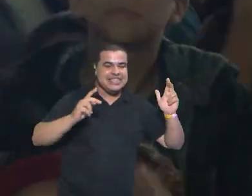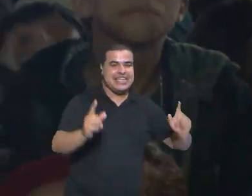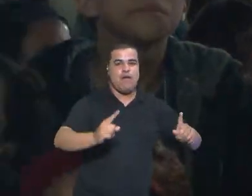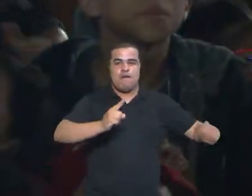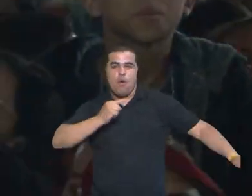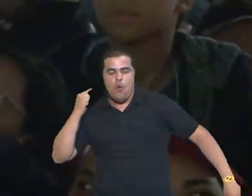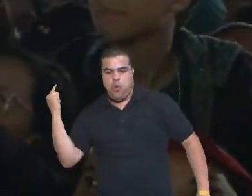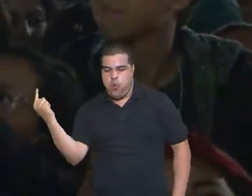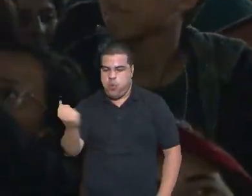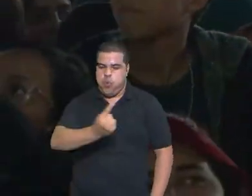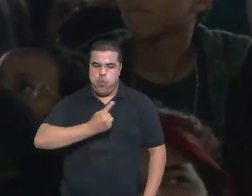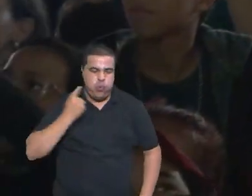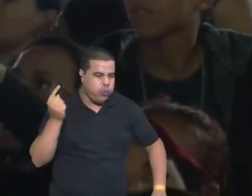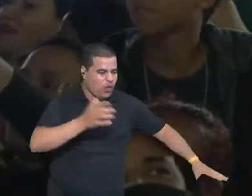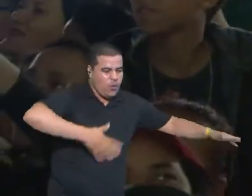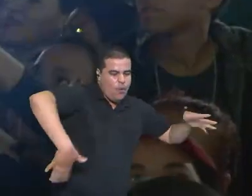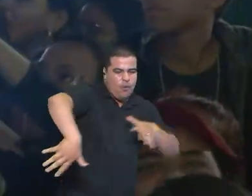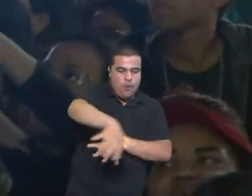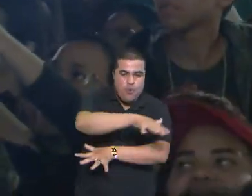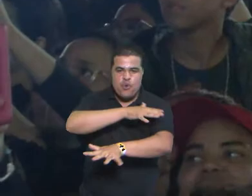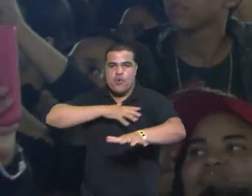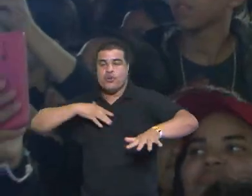gira gira